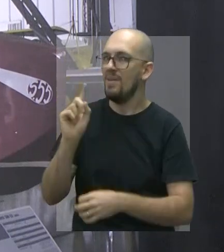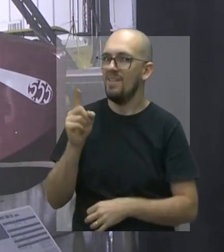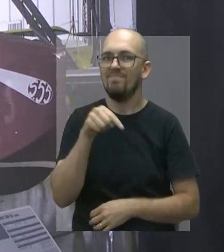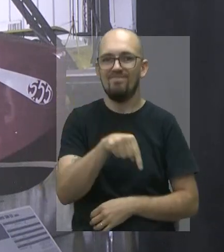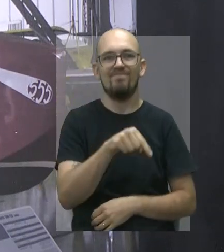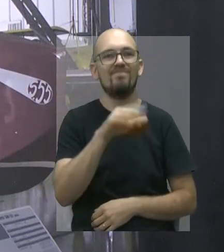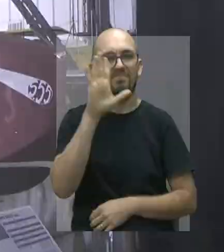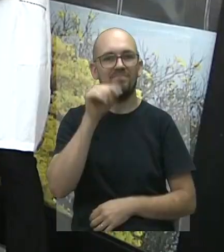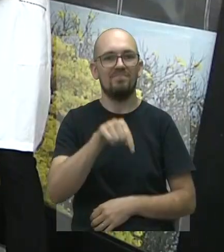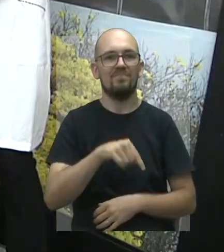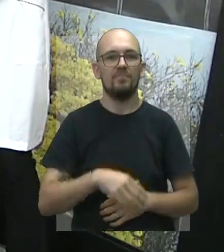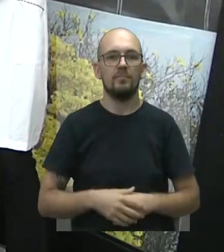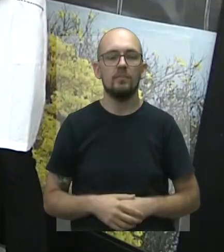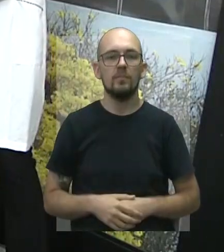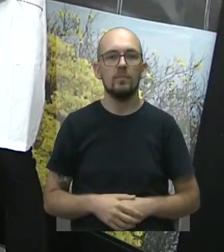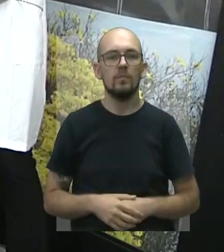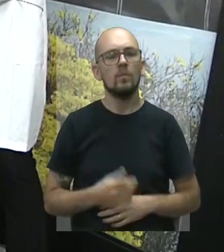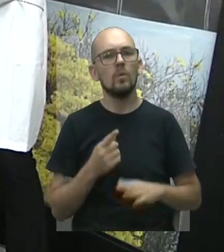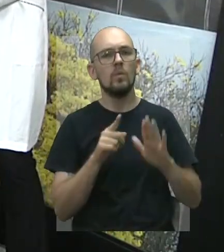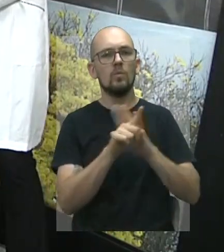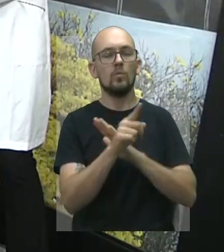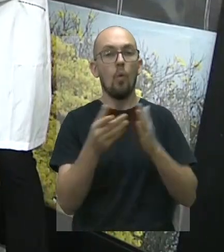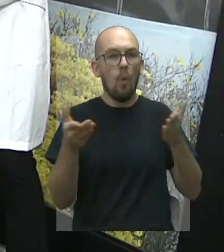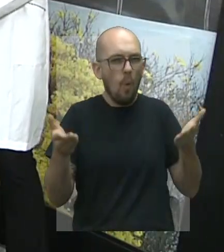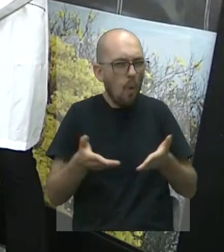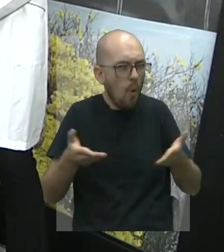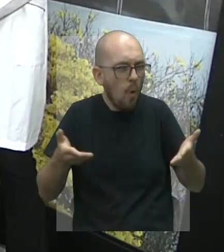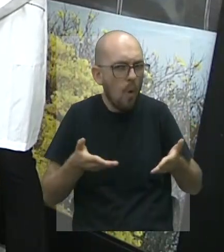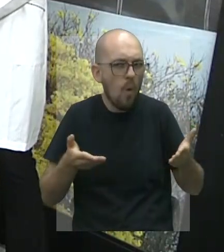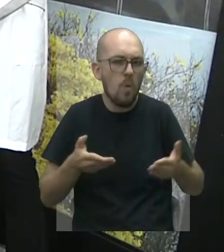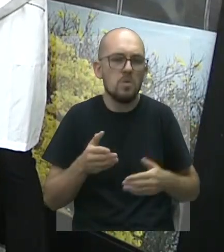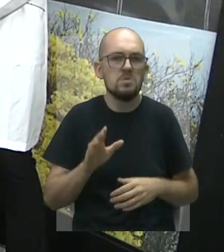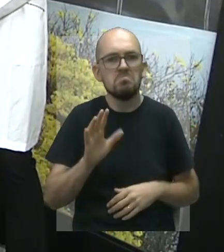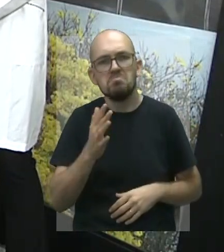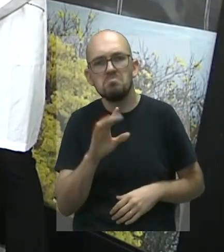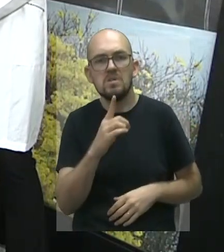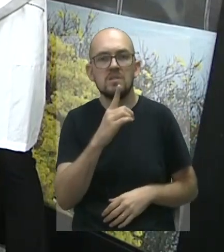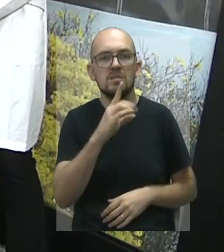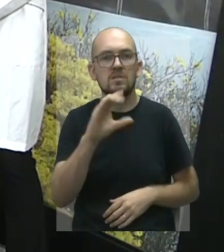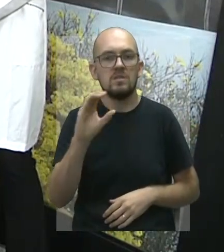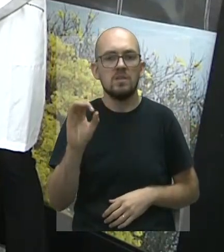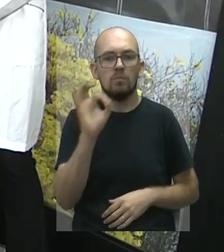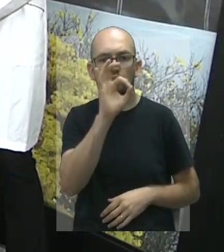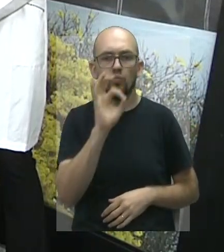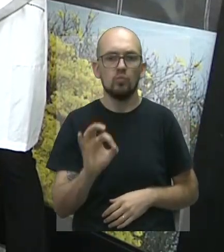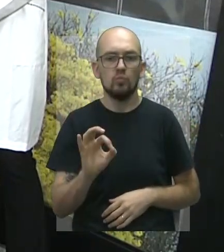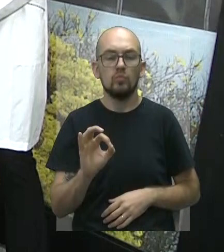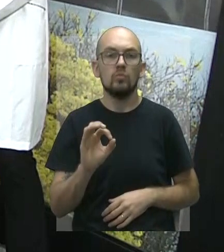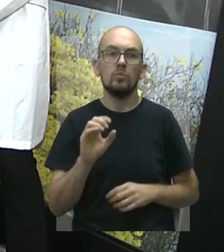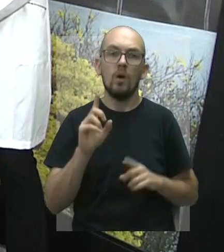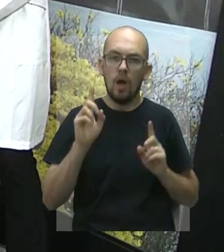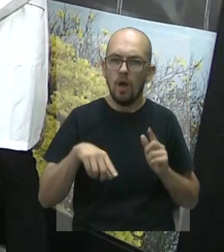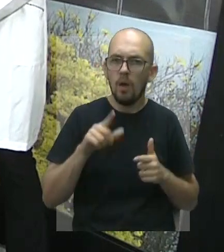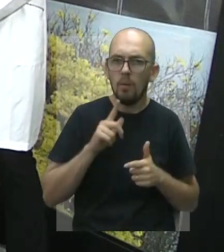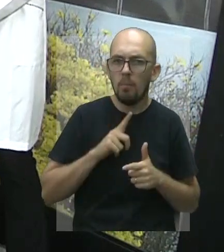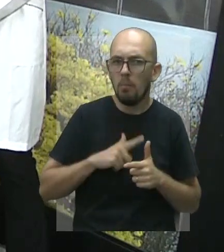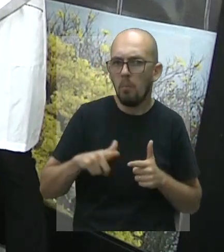E hoje dá para a gente dizer que 100% desses casos tem alguma ligação com algum